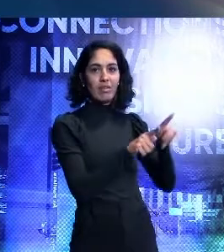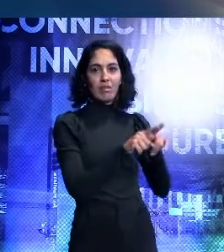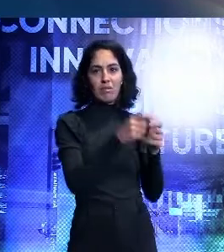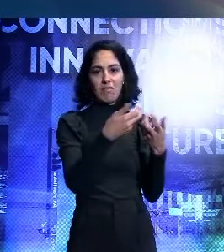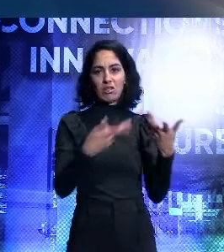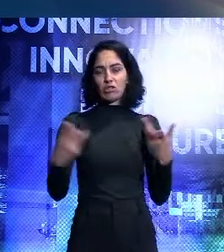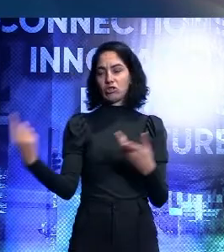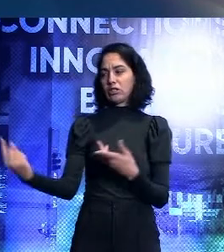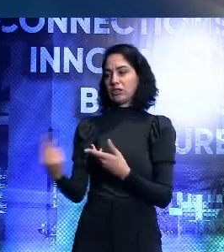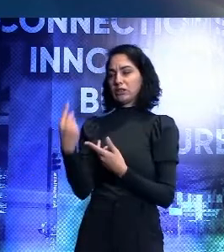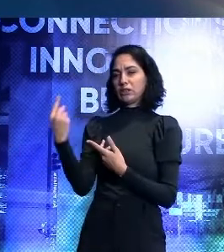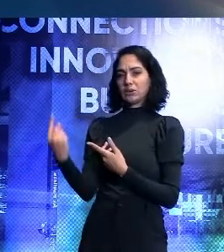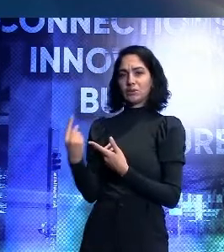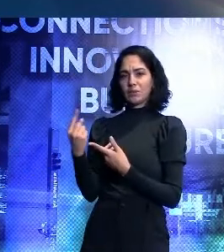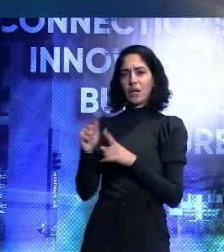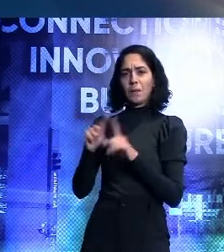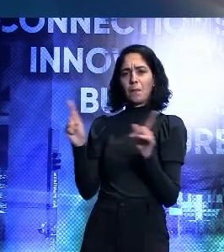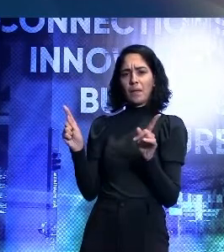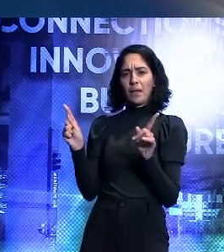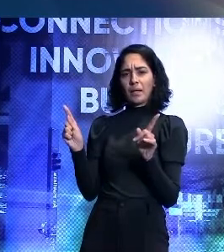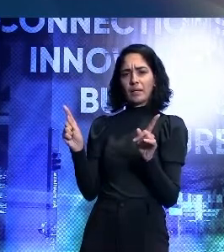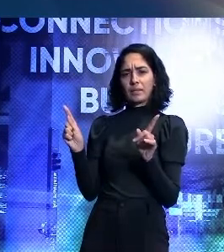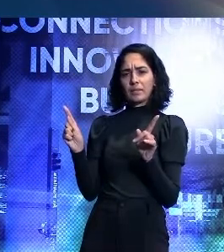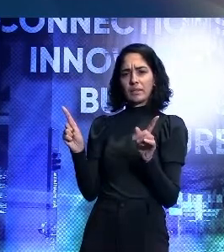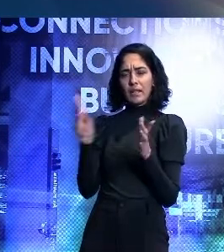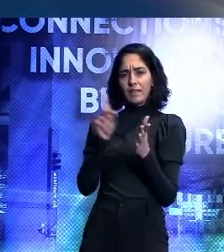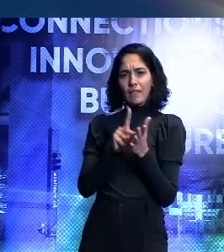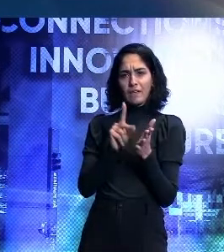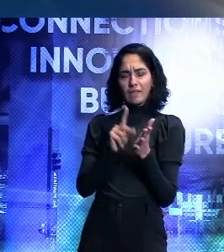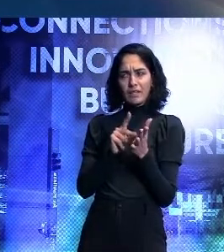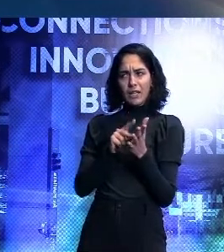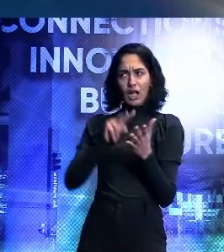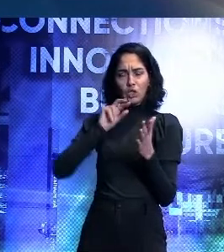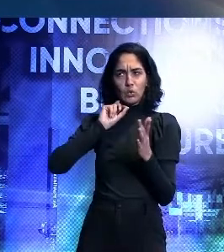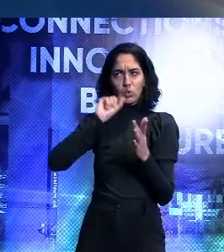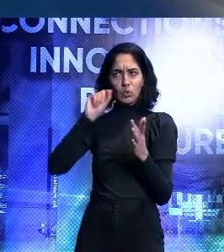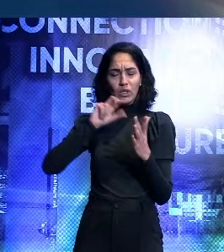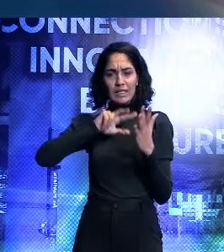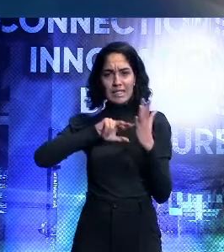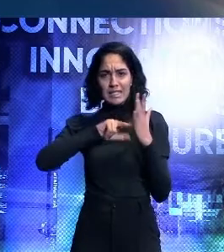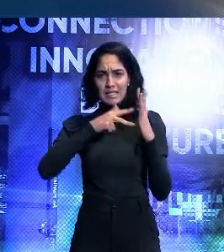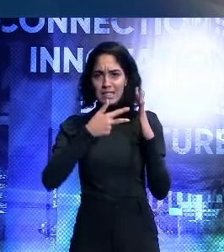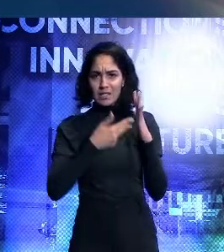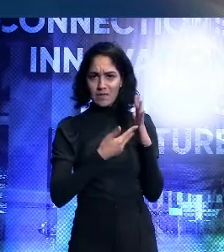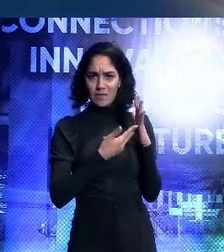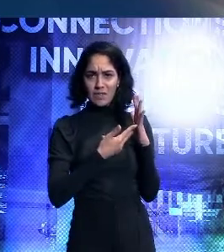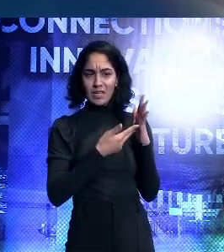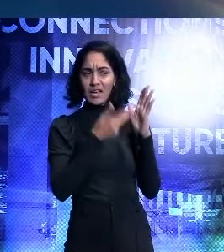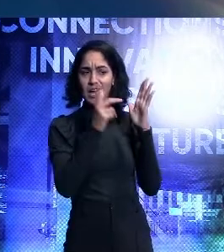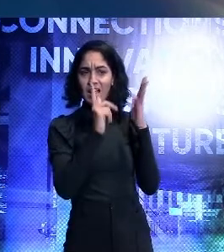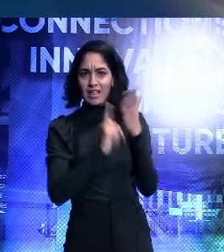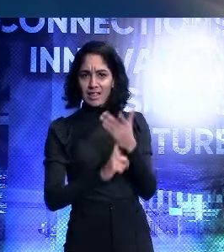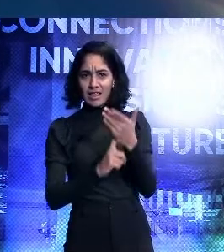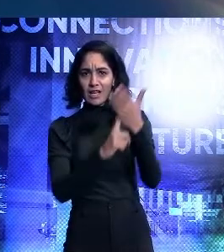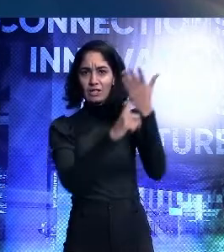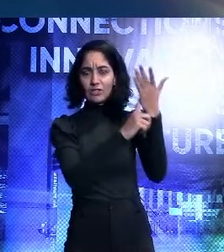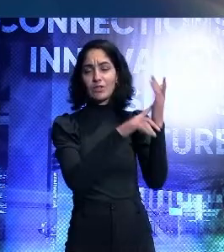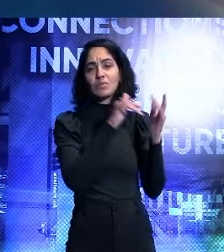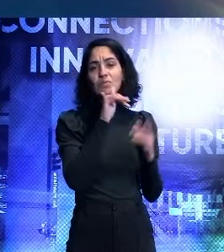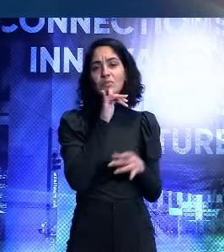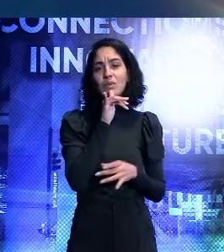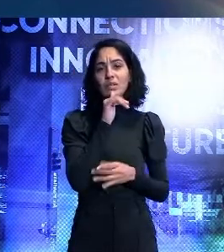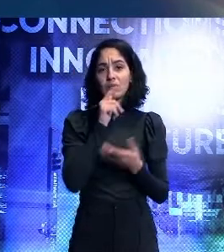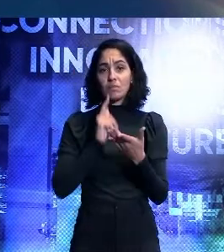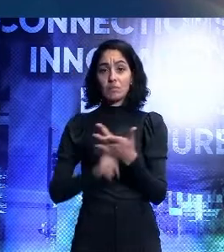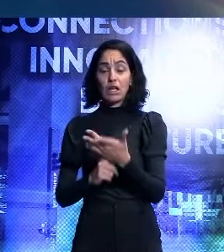sozinho. Mas, no final das contas, se a gente pegar o que significa tecnologia, exemplo, tecnologia para